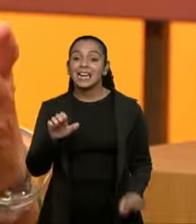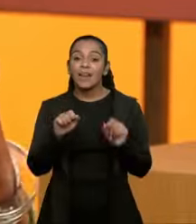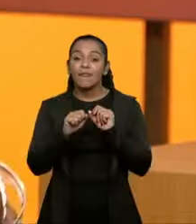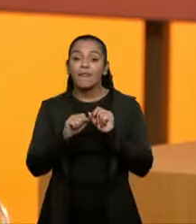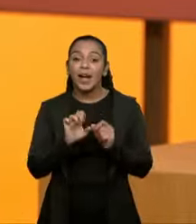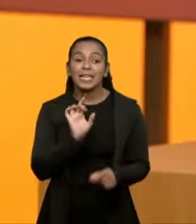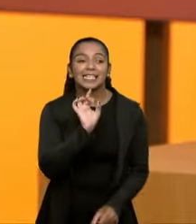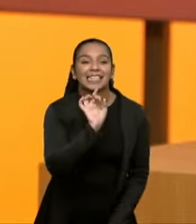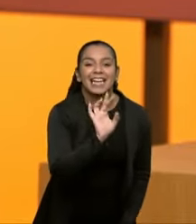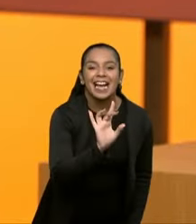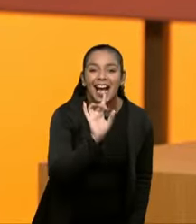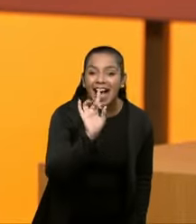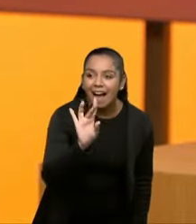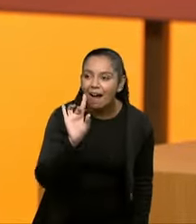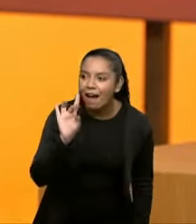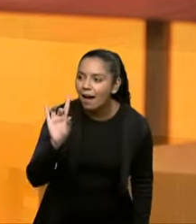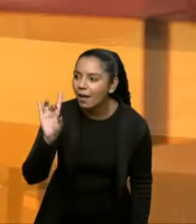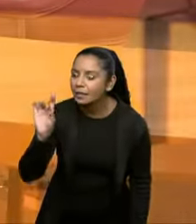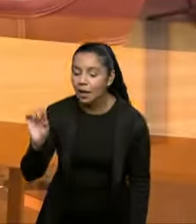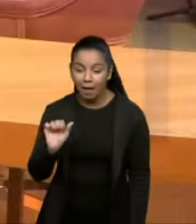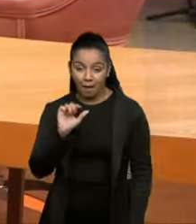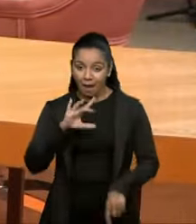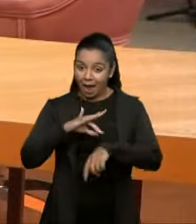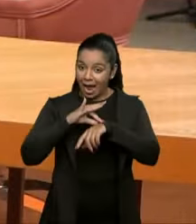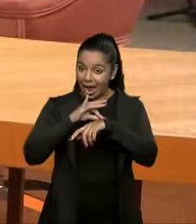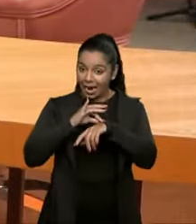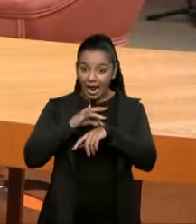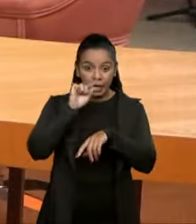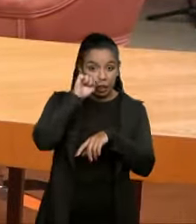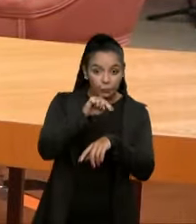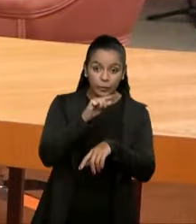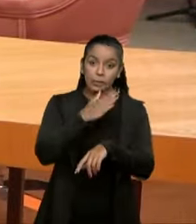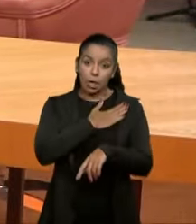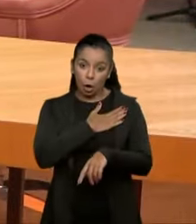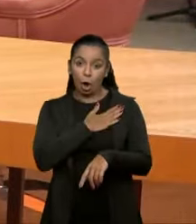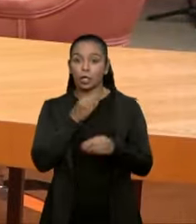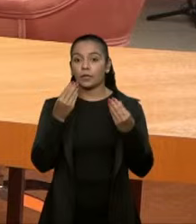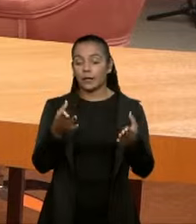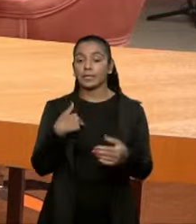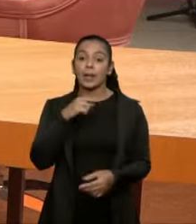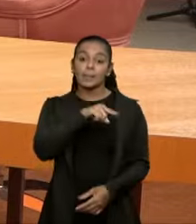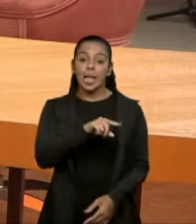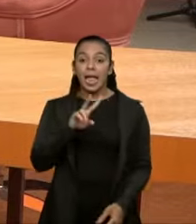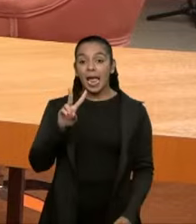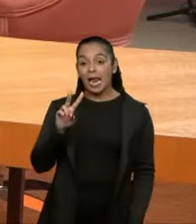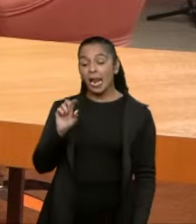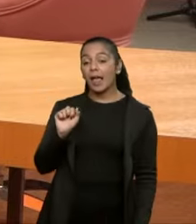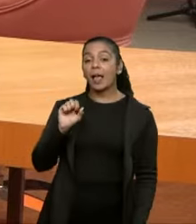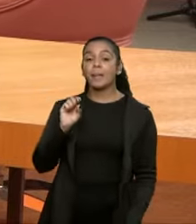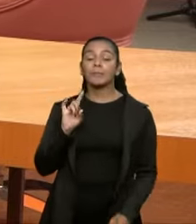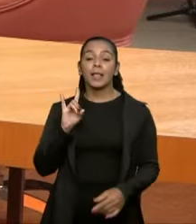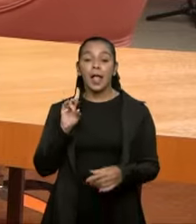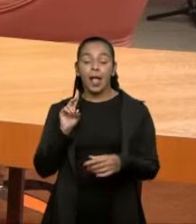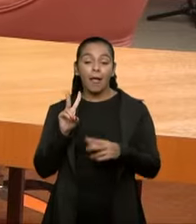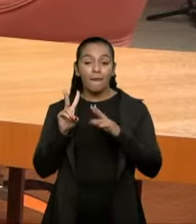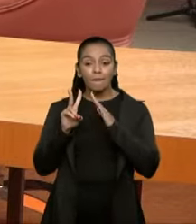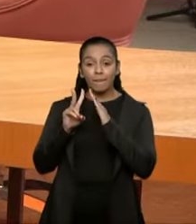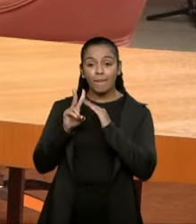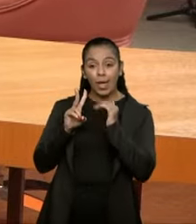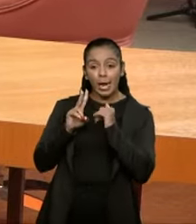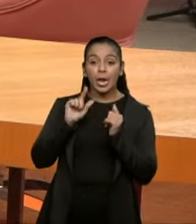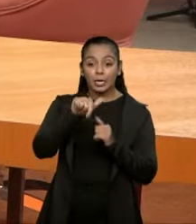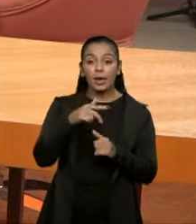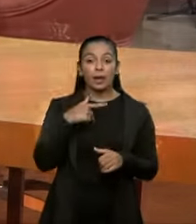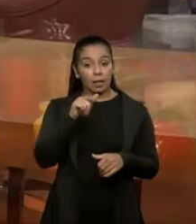um, que ele faria o que você, a peça de carne que você gosta mais, ele vai te dar. É, porque às vezes você não curte, ela é vegana e tal, eu já vou sair antes para comprar as coisas. O meu prazer